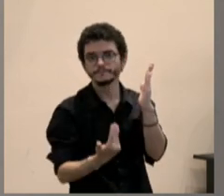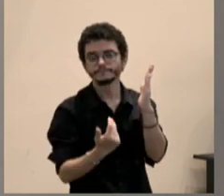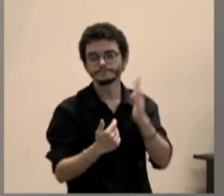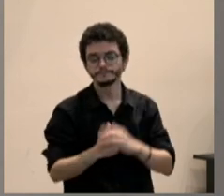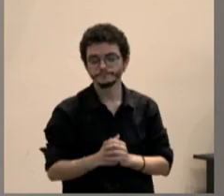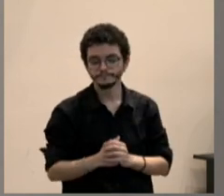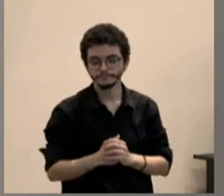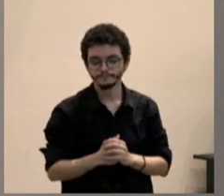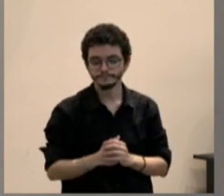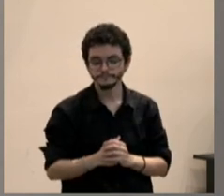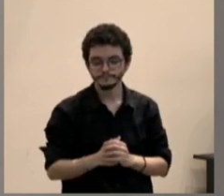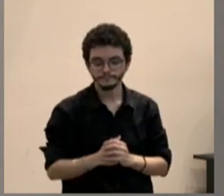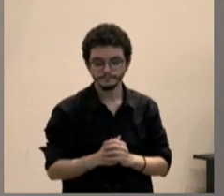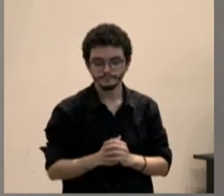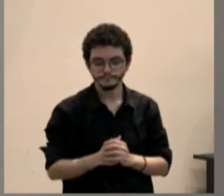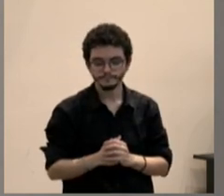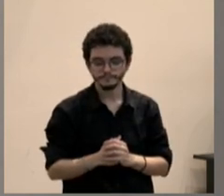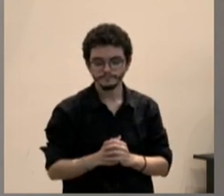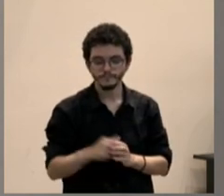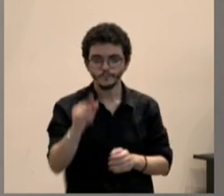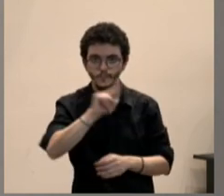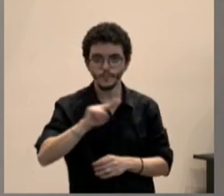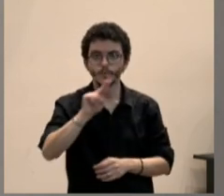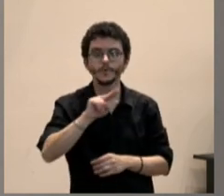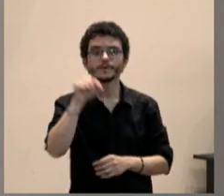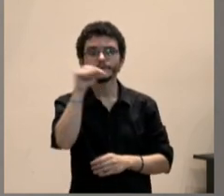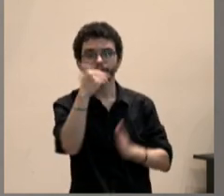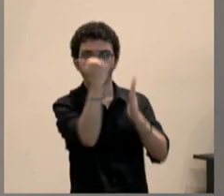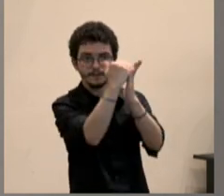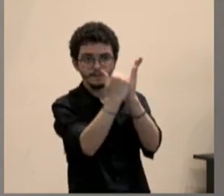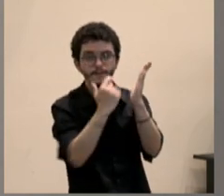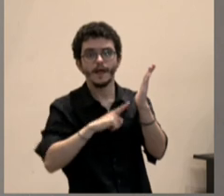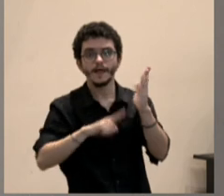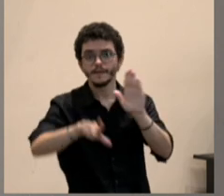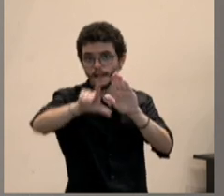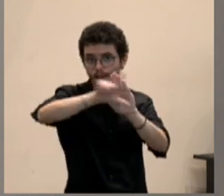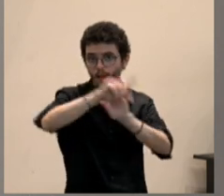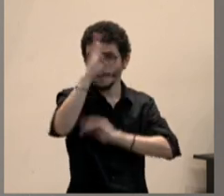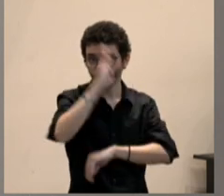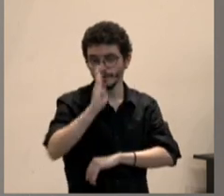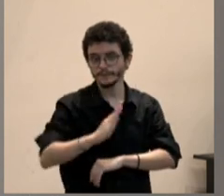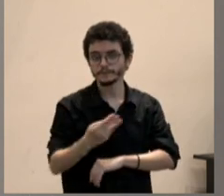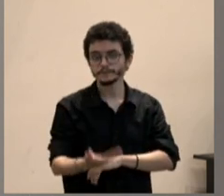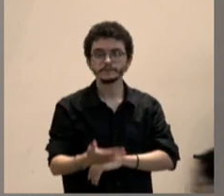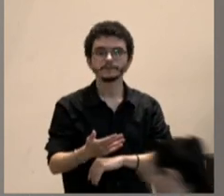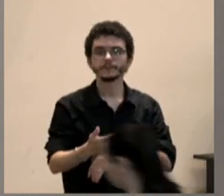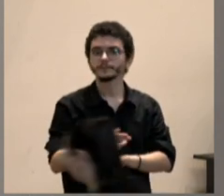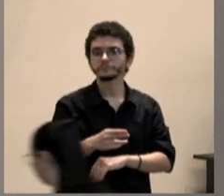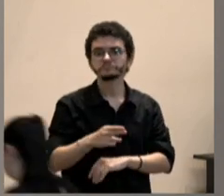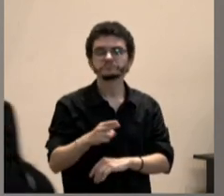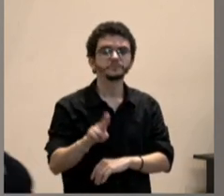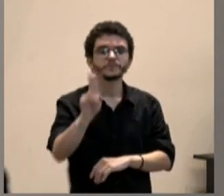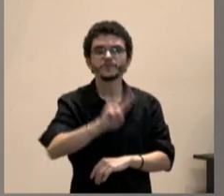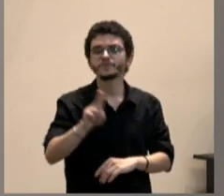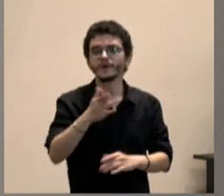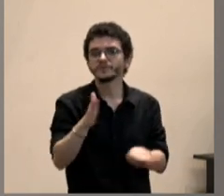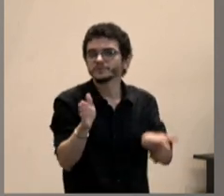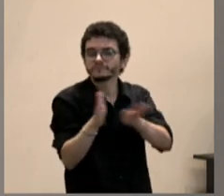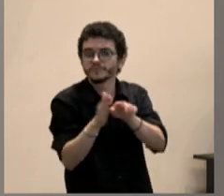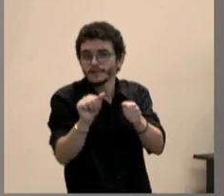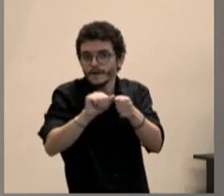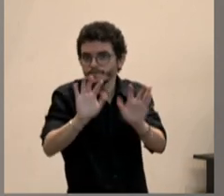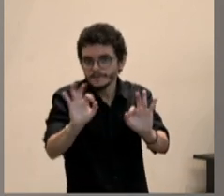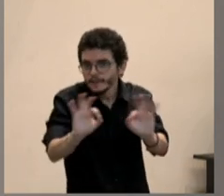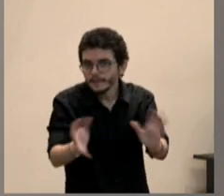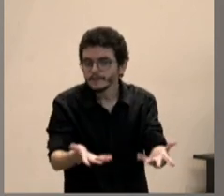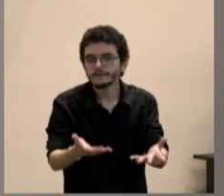que, mexendo com esses parâmetros, eles estão previstos na legislação brasileira e que não estão sendo cumpridos. Então, isso